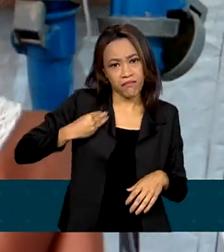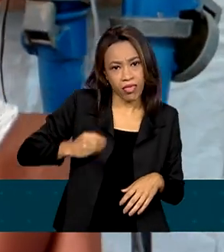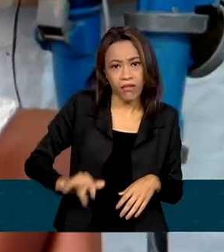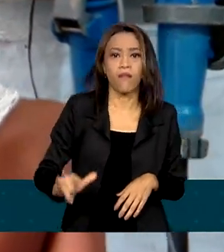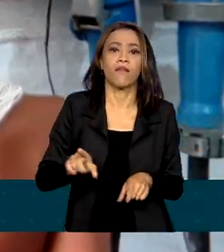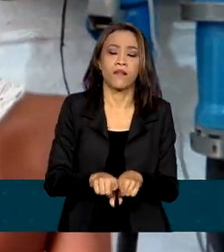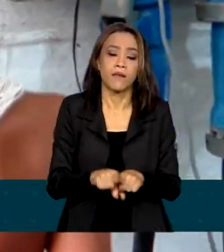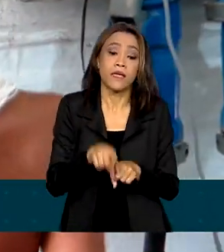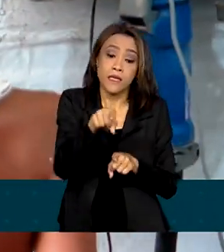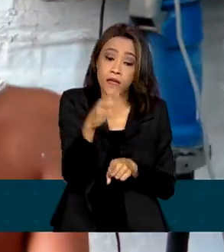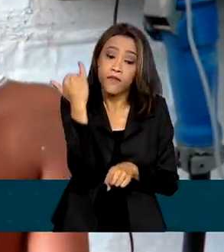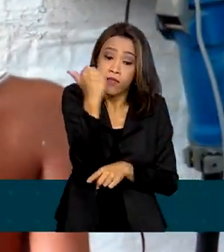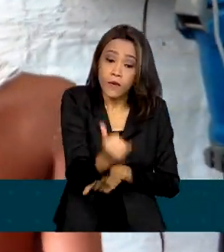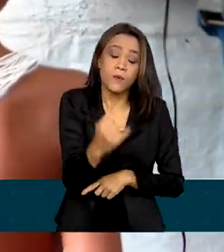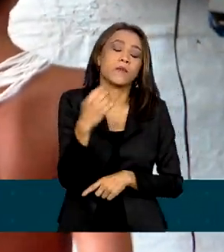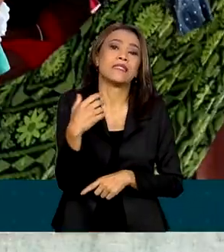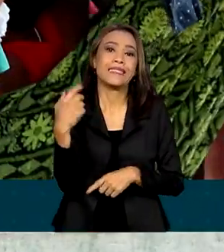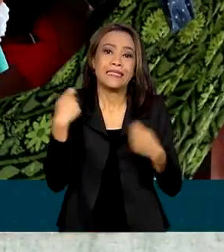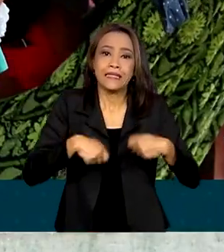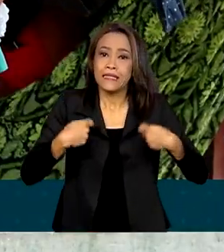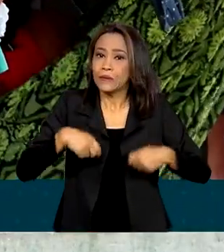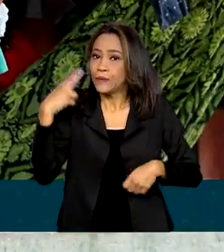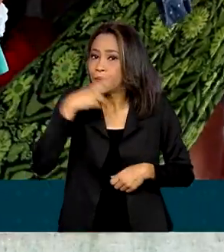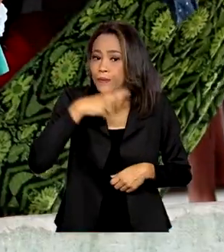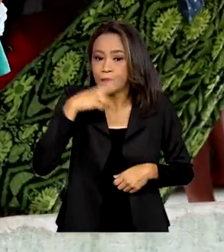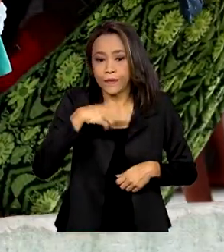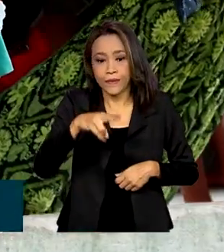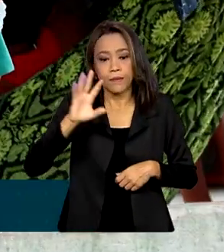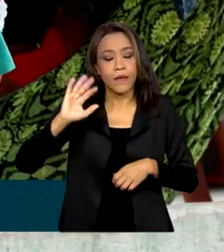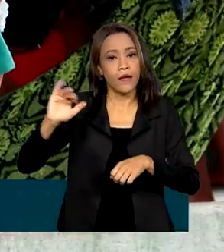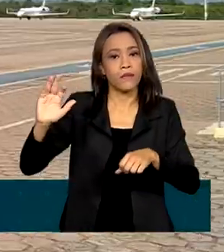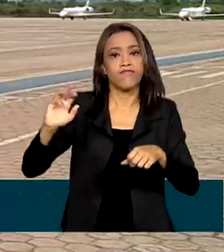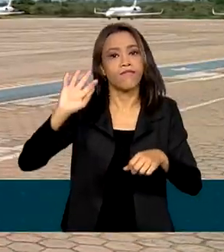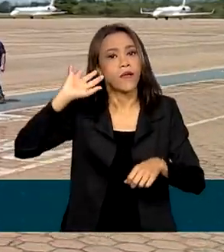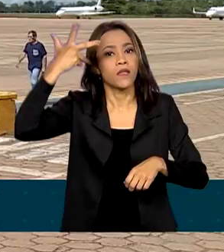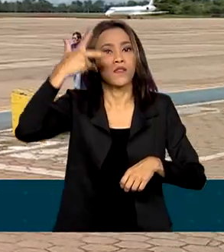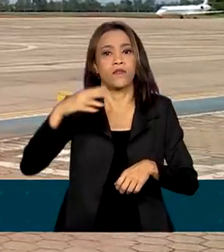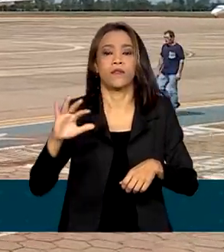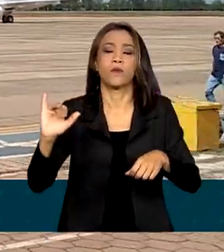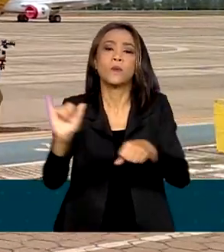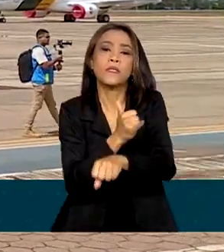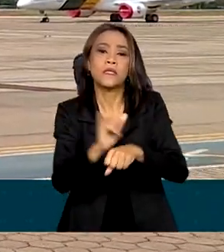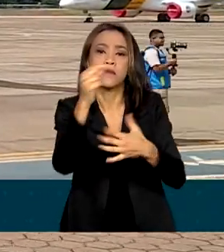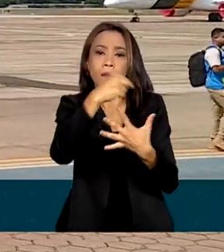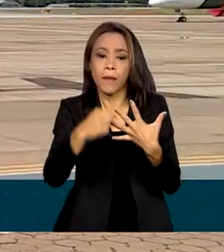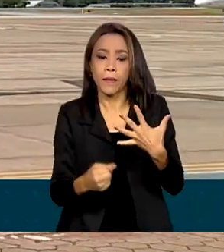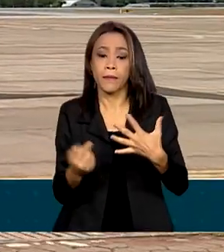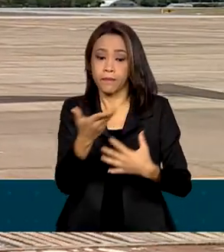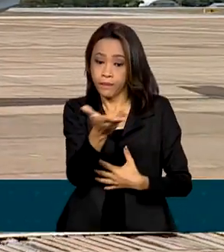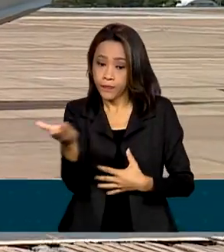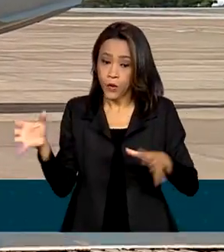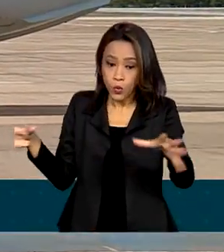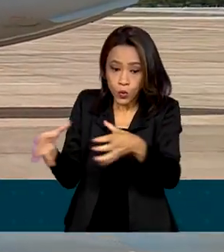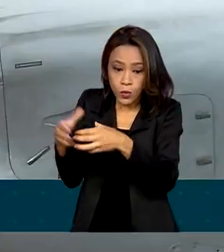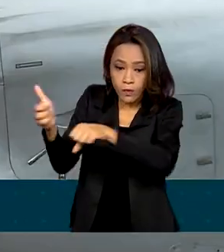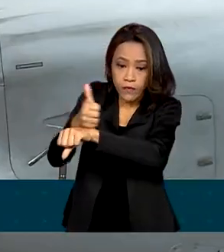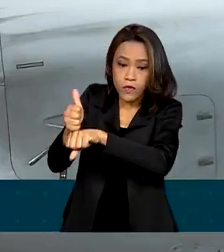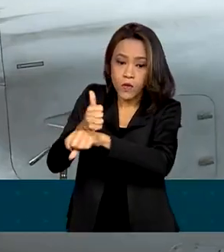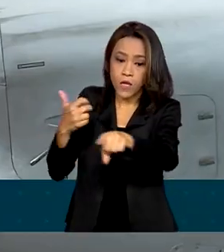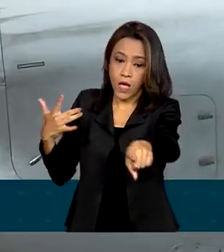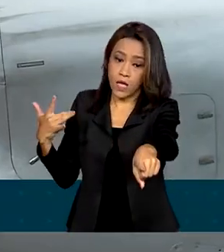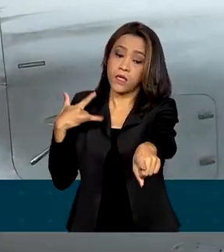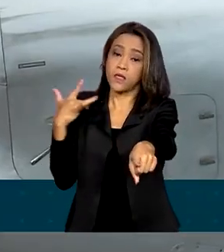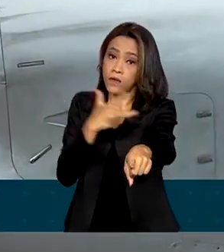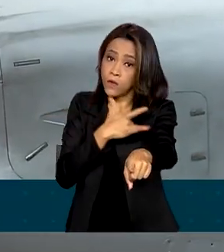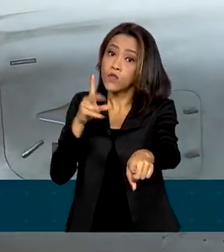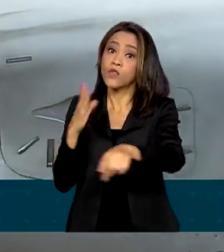pública de importância nacional para facilitar a adoção de medidas. Profissionais da Força Nacional do SUS estão sendo